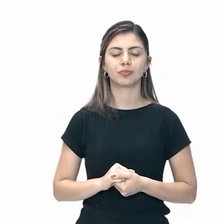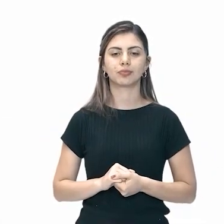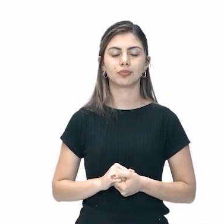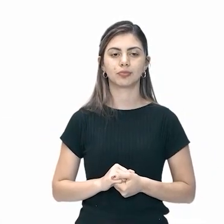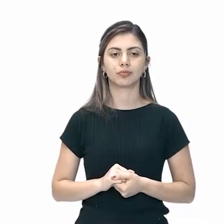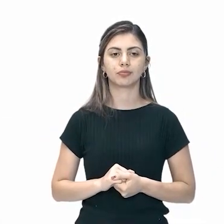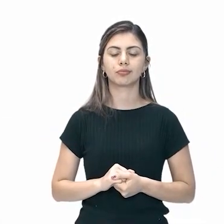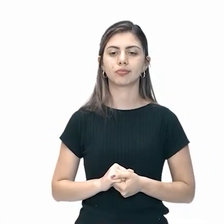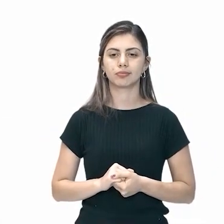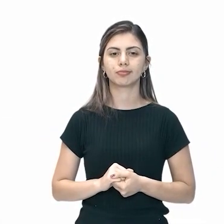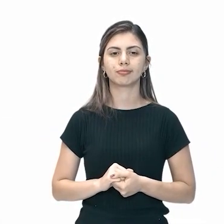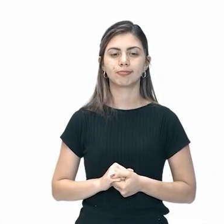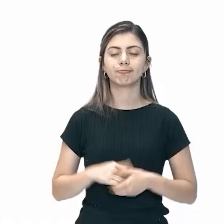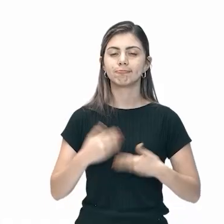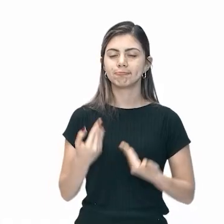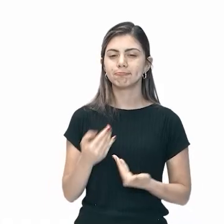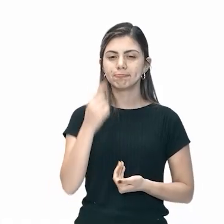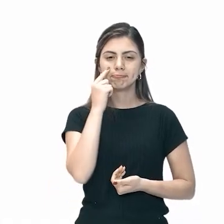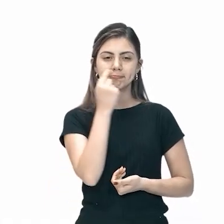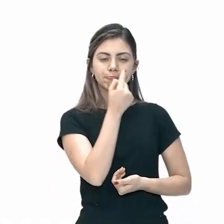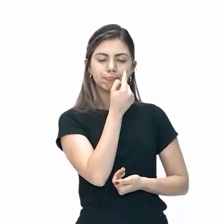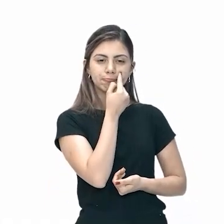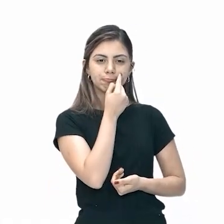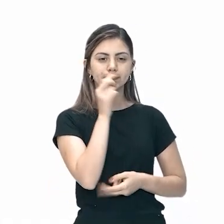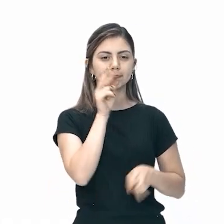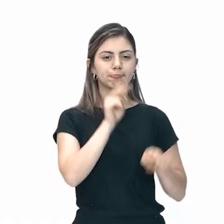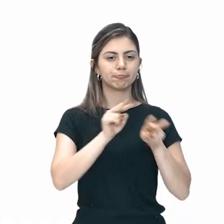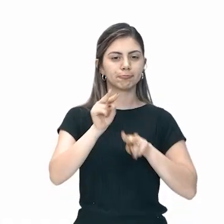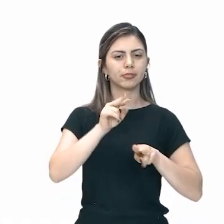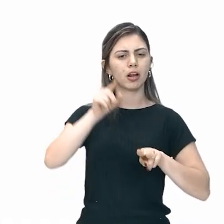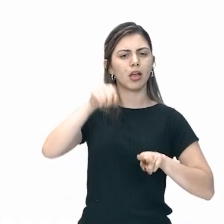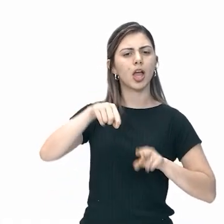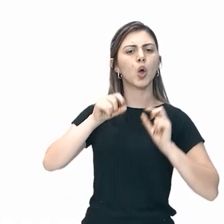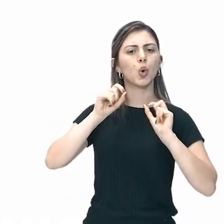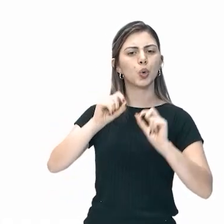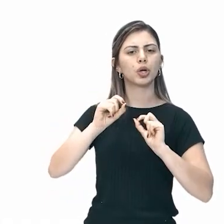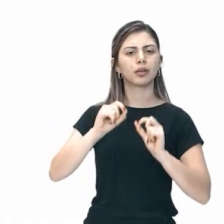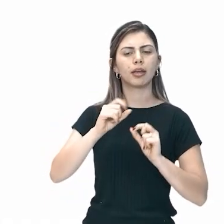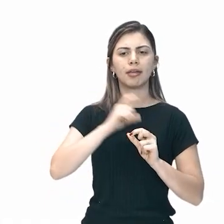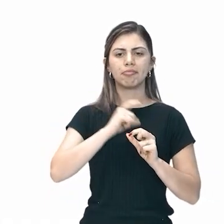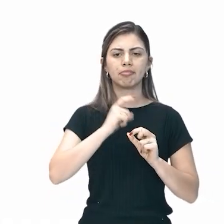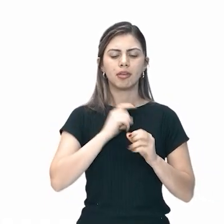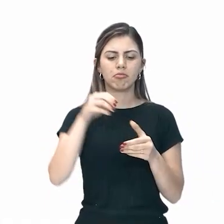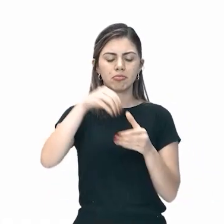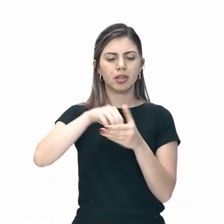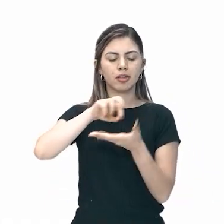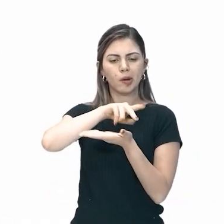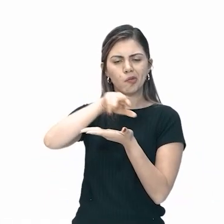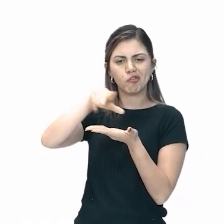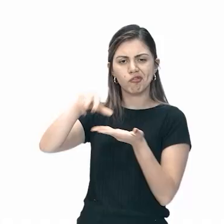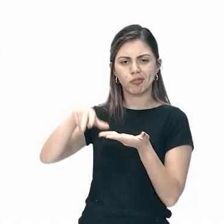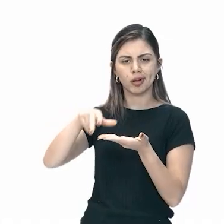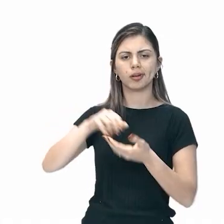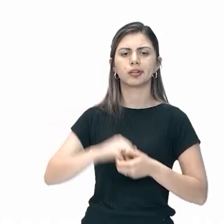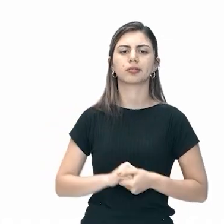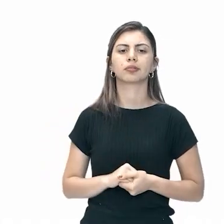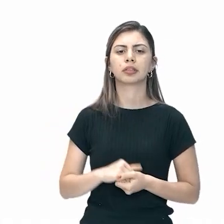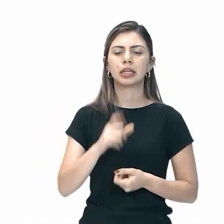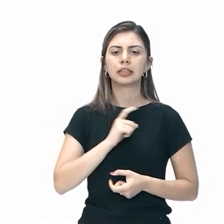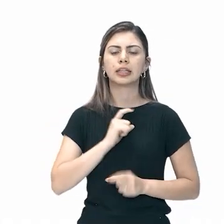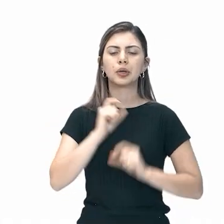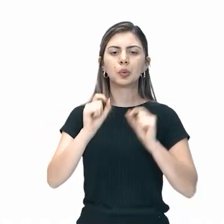Gente, o olho humano, ele é um órgão complexo, tá? Ele recebe aí